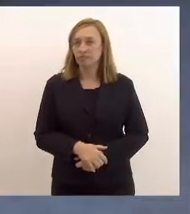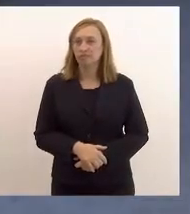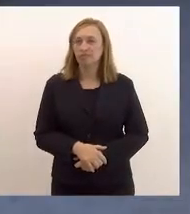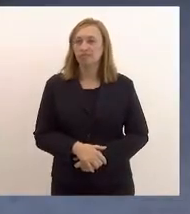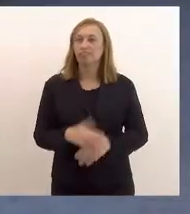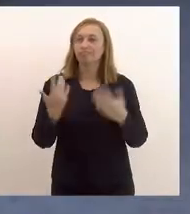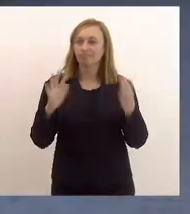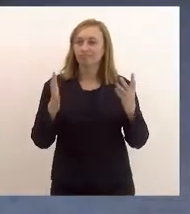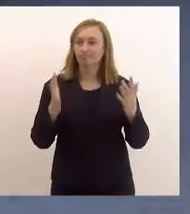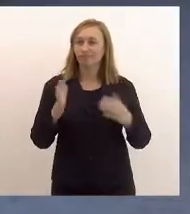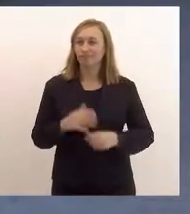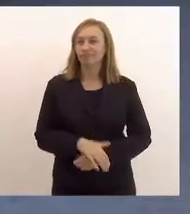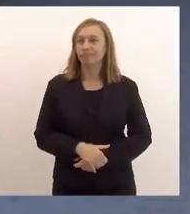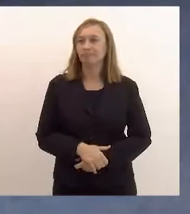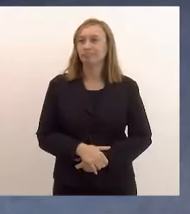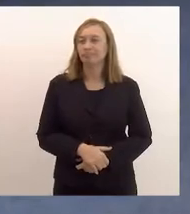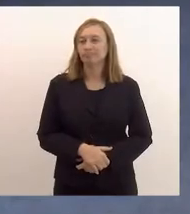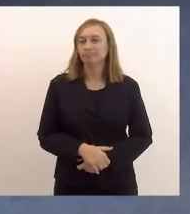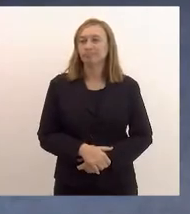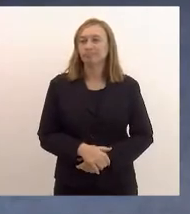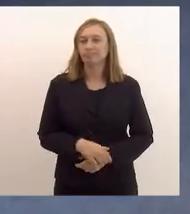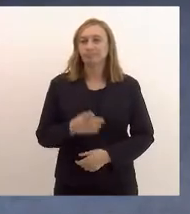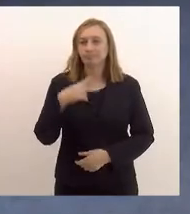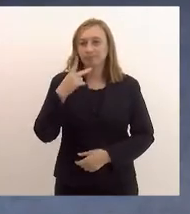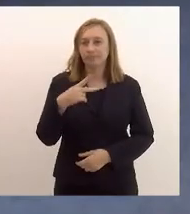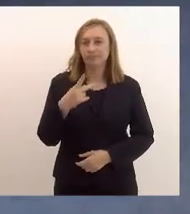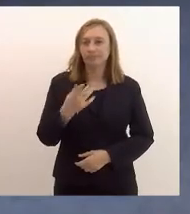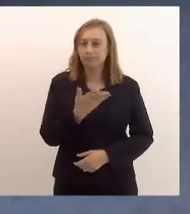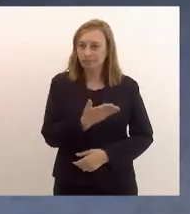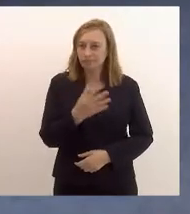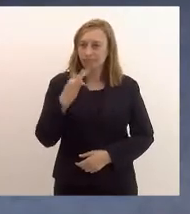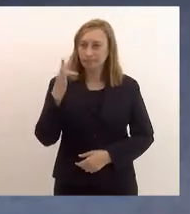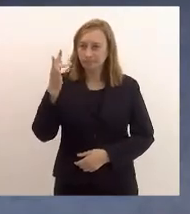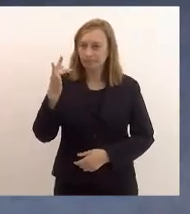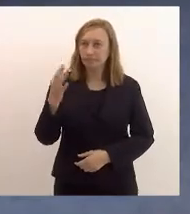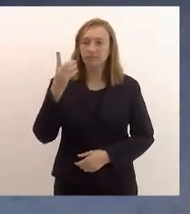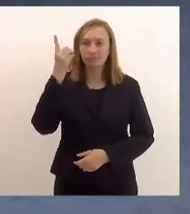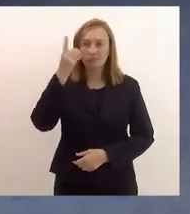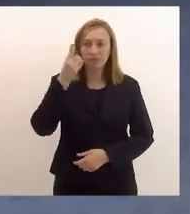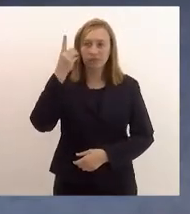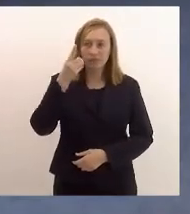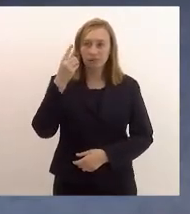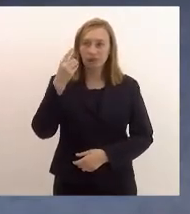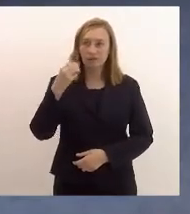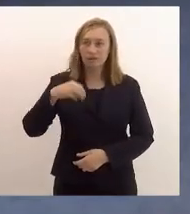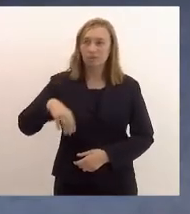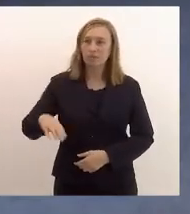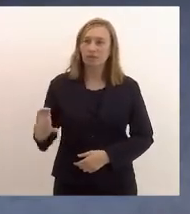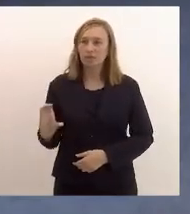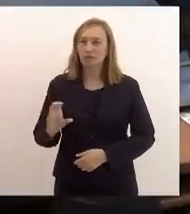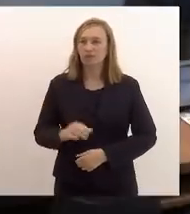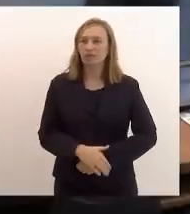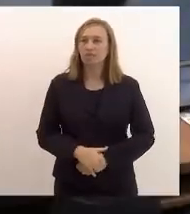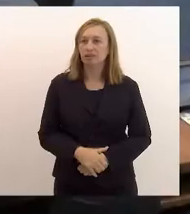e com a palavra para uma saudação breve deputado Carlos minc